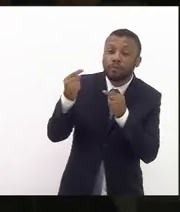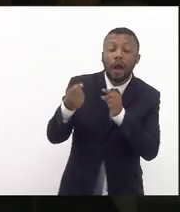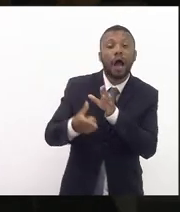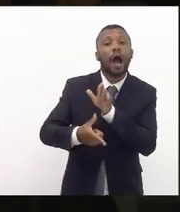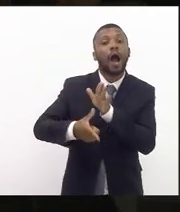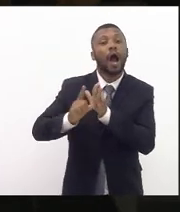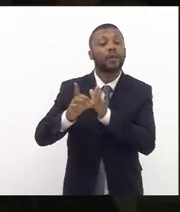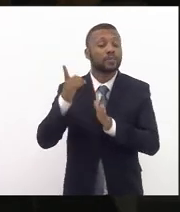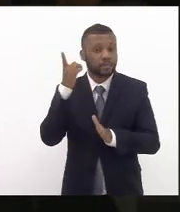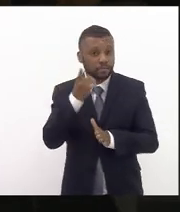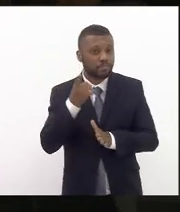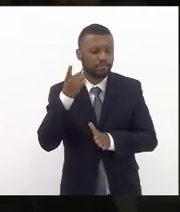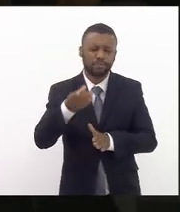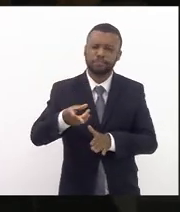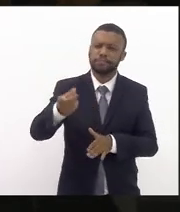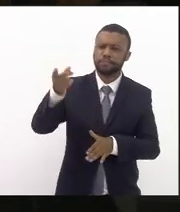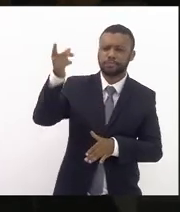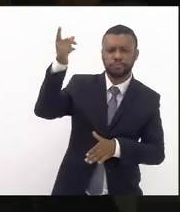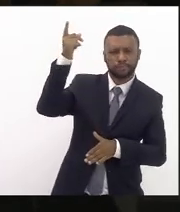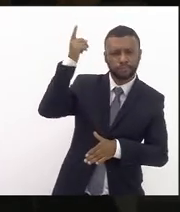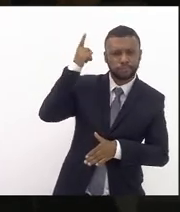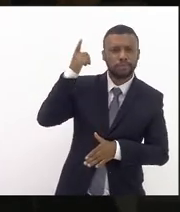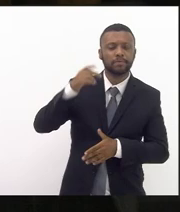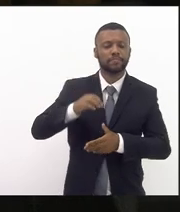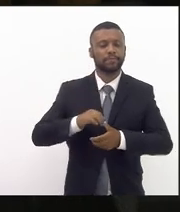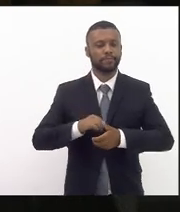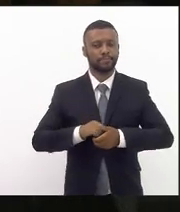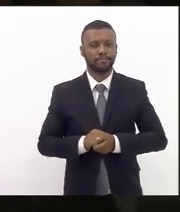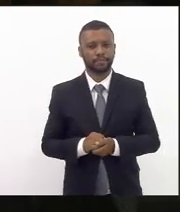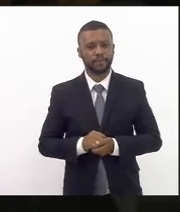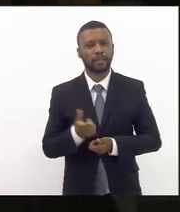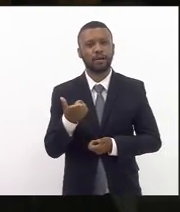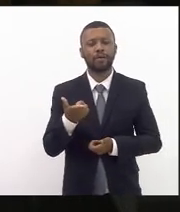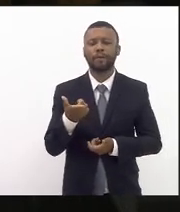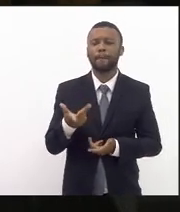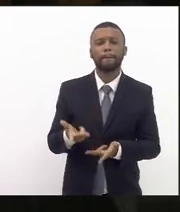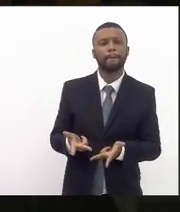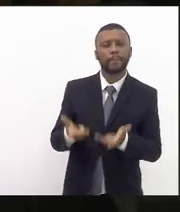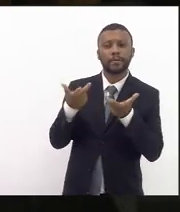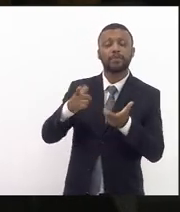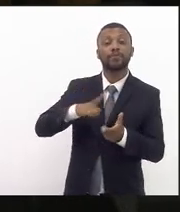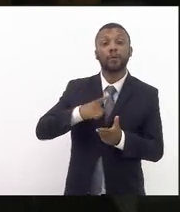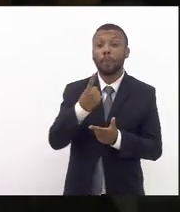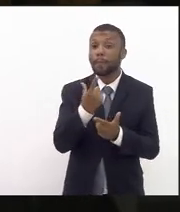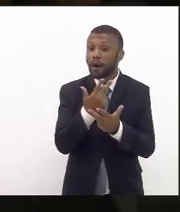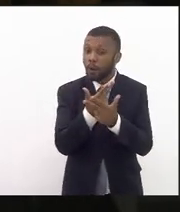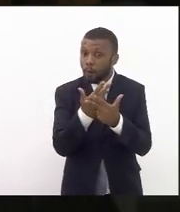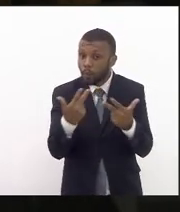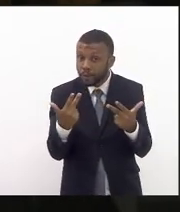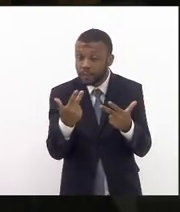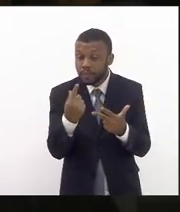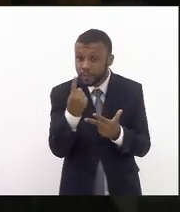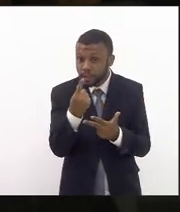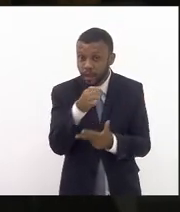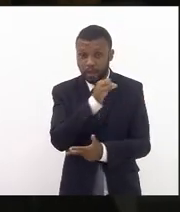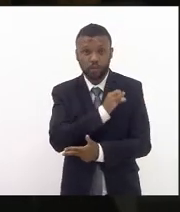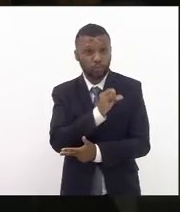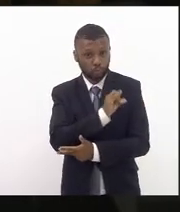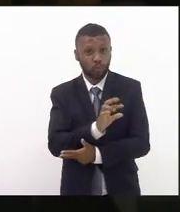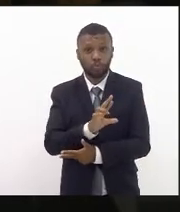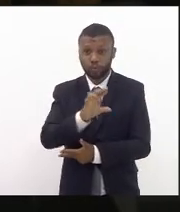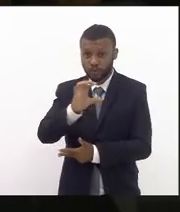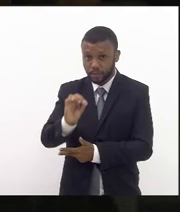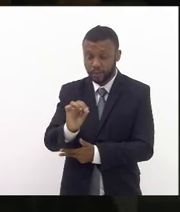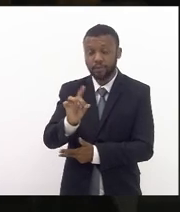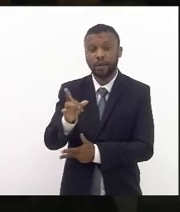deputado, mas muito antes, eu ouvia falar de uma coisa que no Rio de Janeiro virou